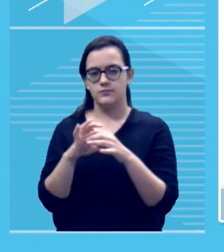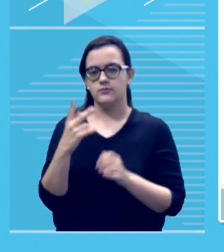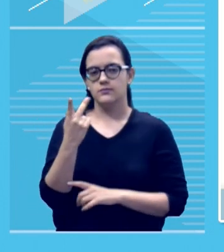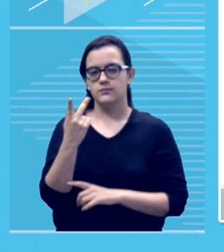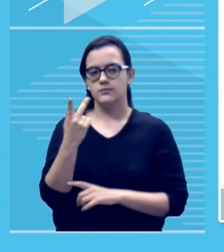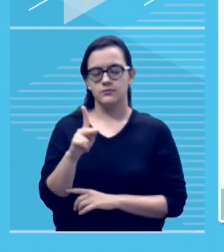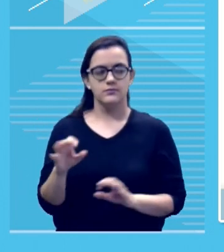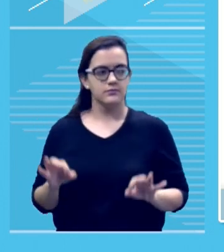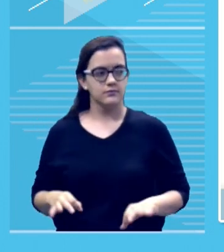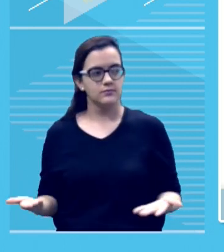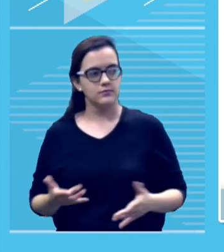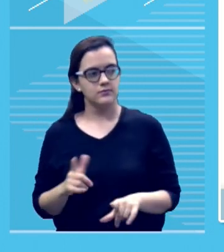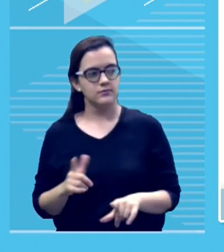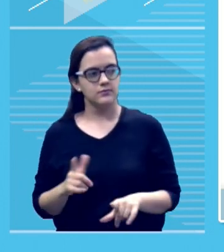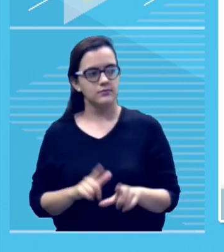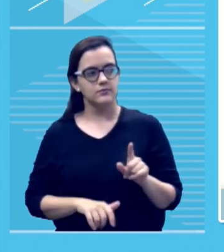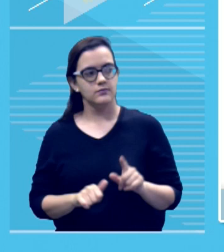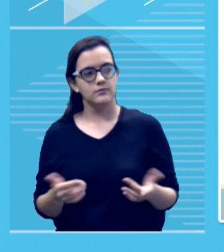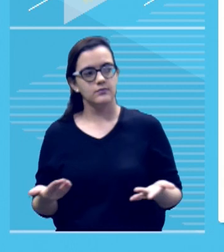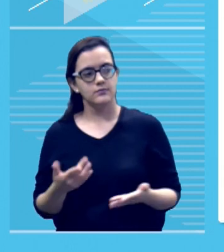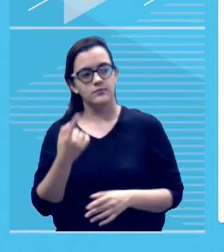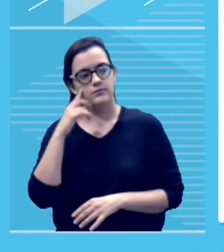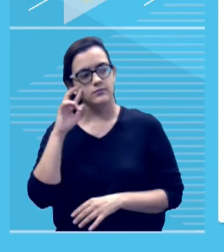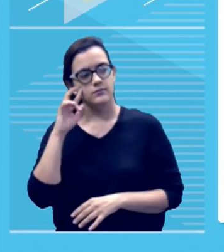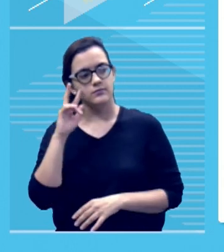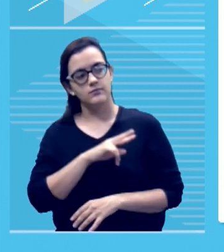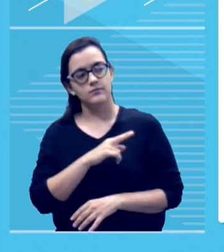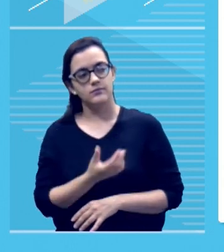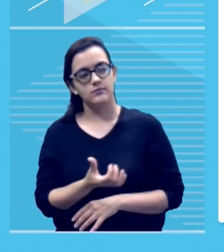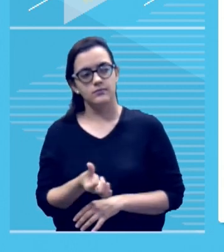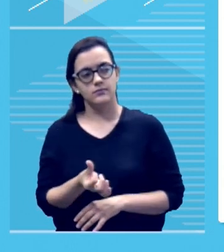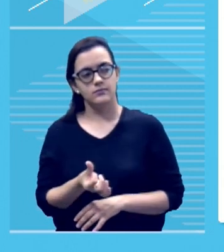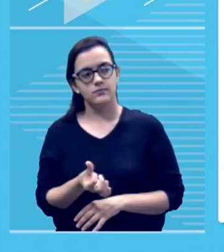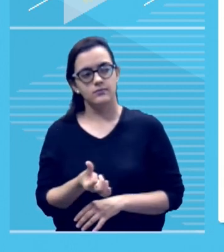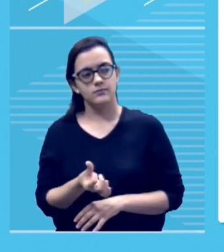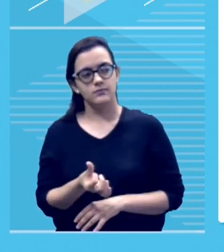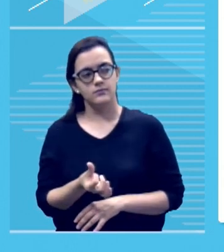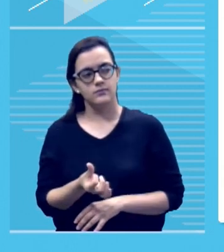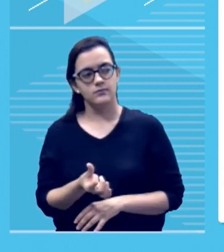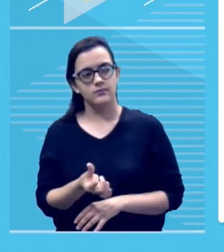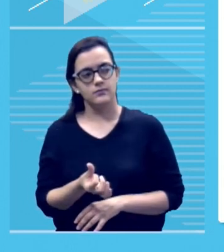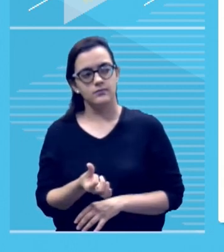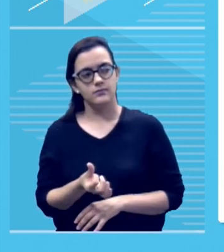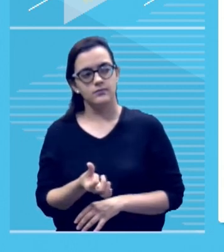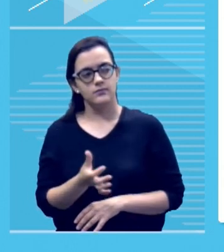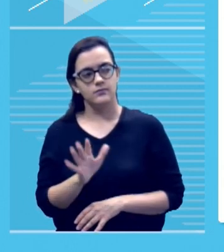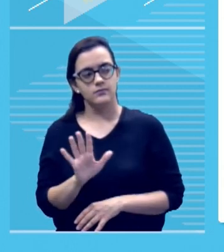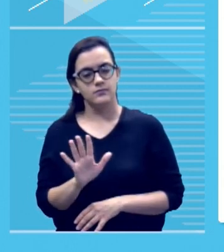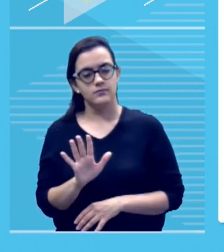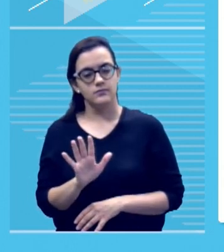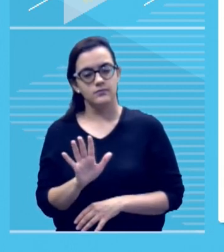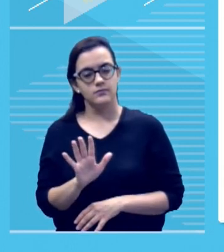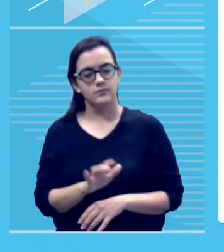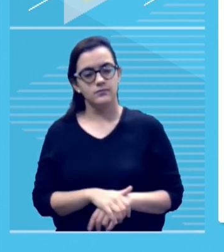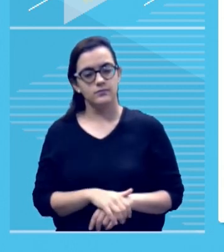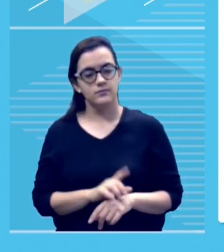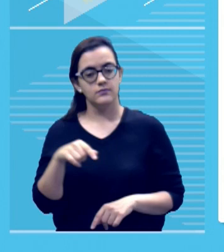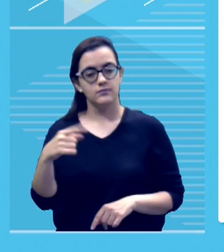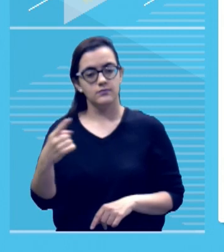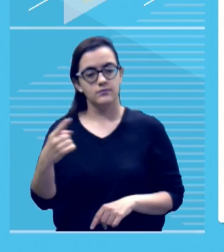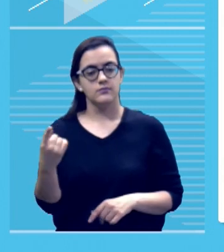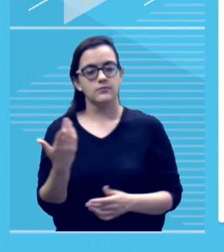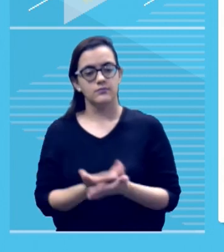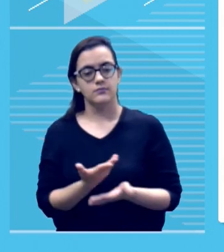letra A. Olha, aqui nós vamos ter o seguinte, né, ó. A próxima aula, tá? Nós vamos convidar vocês